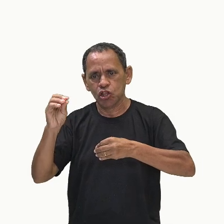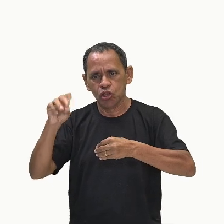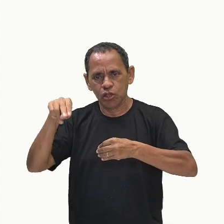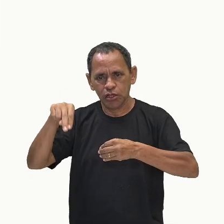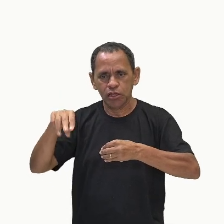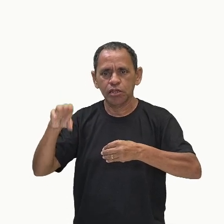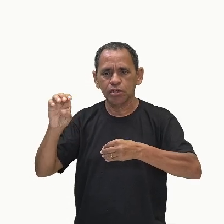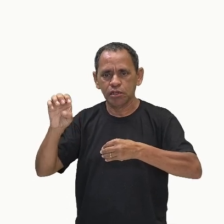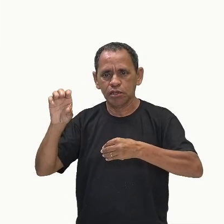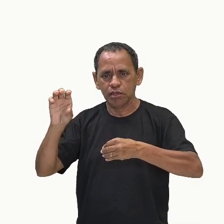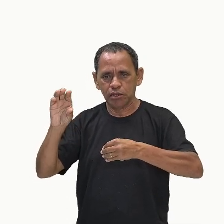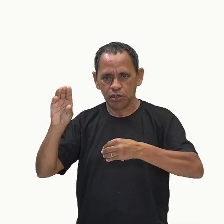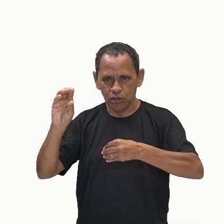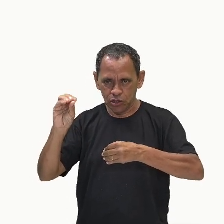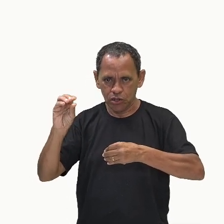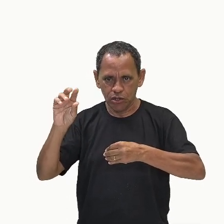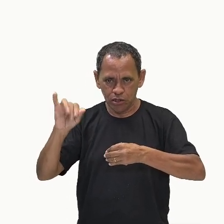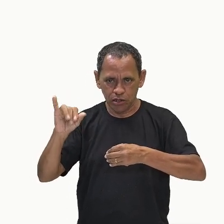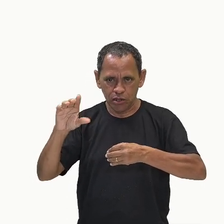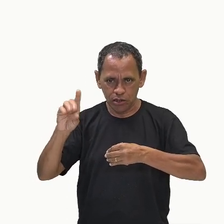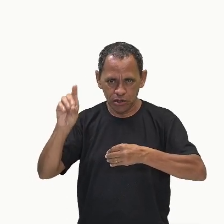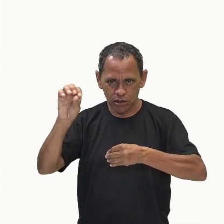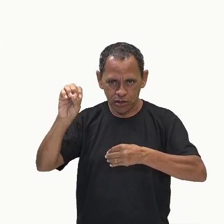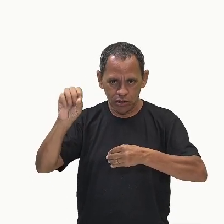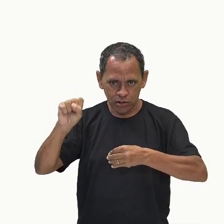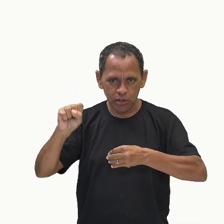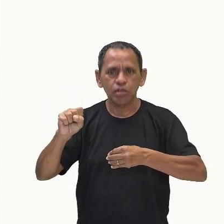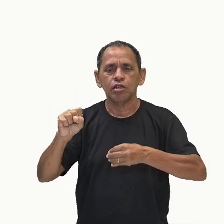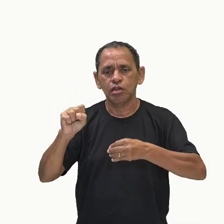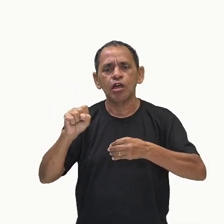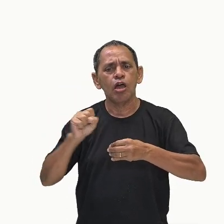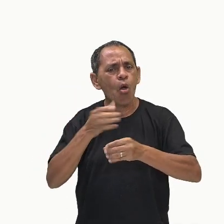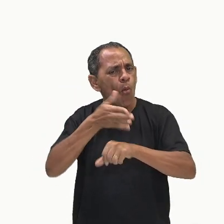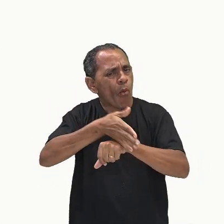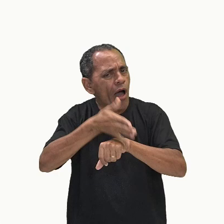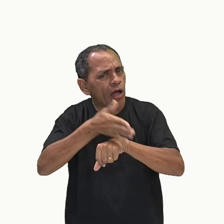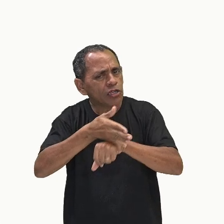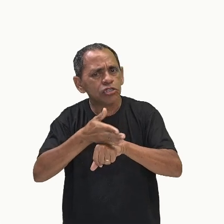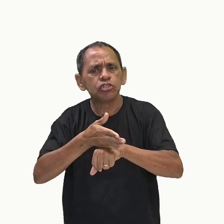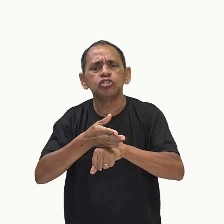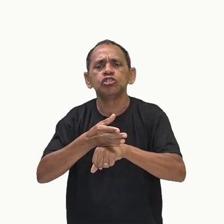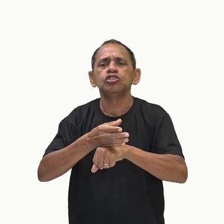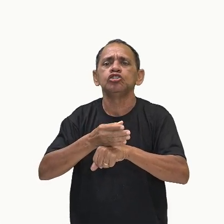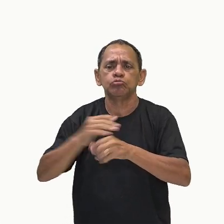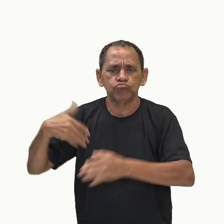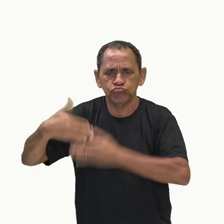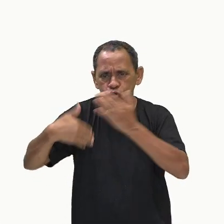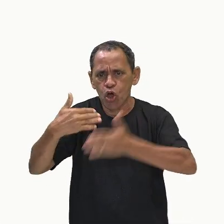mais conhecidos que vão fazer parte do processo da fotossíntese são a